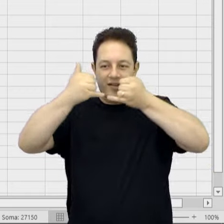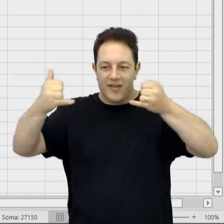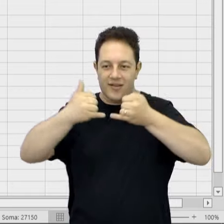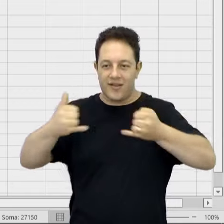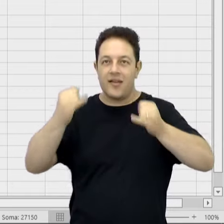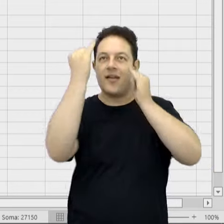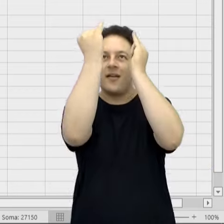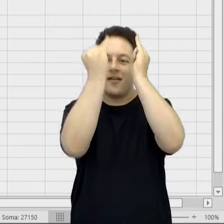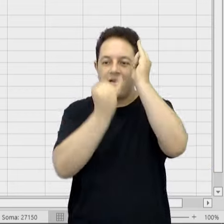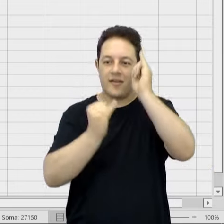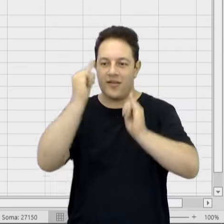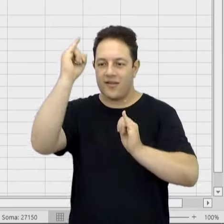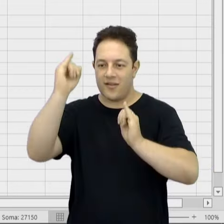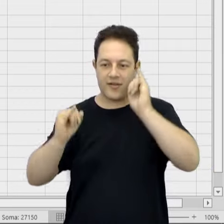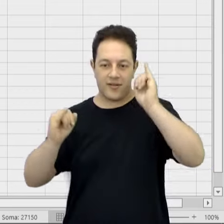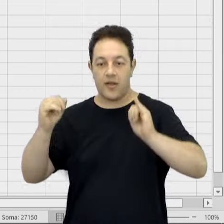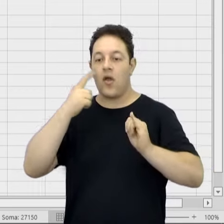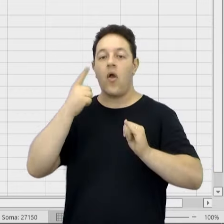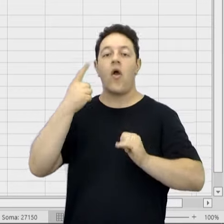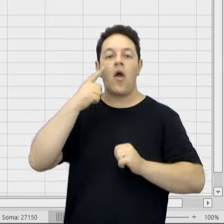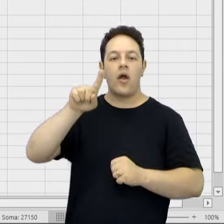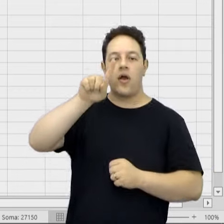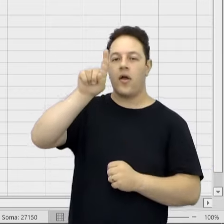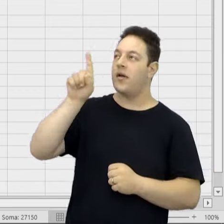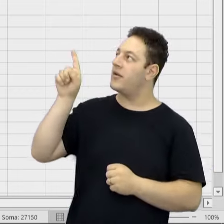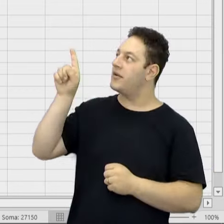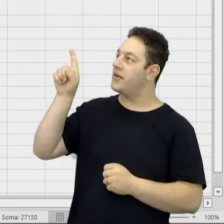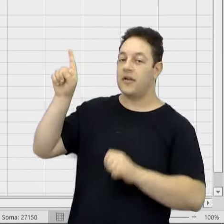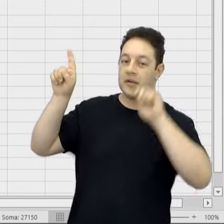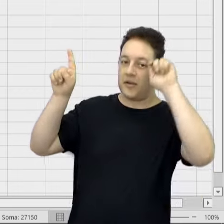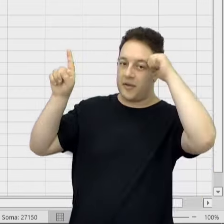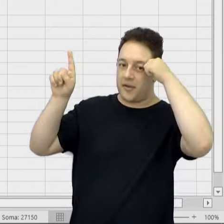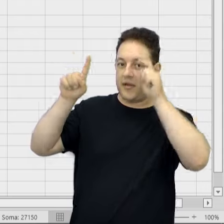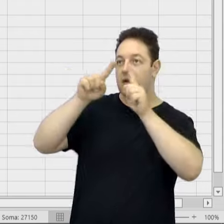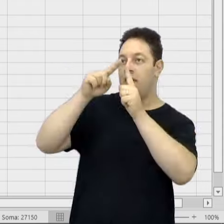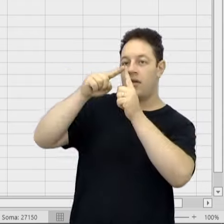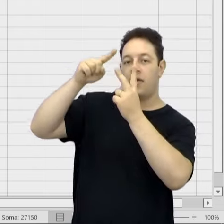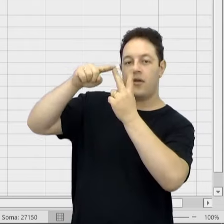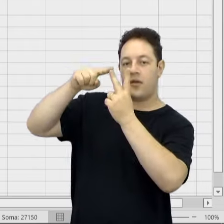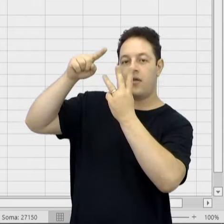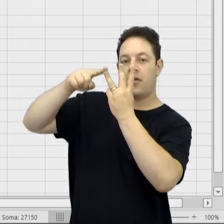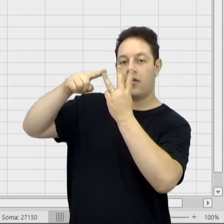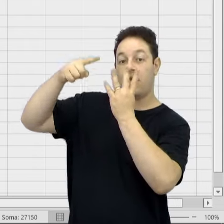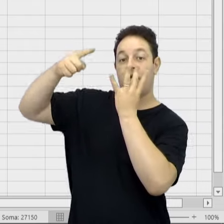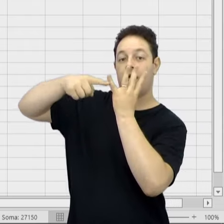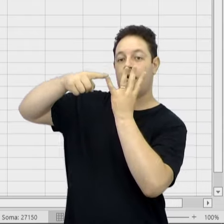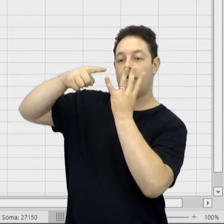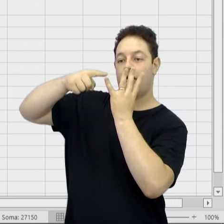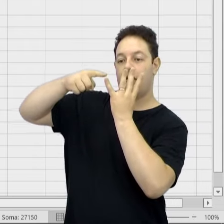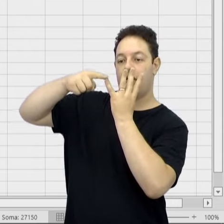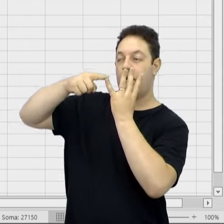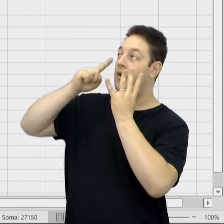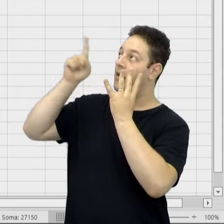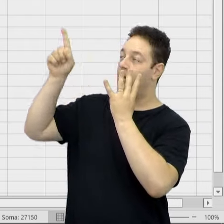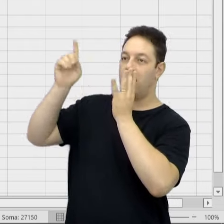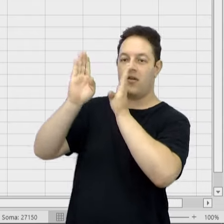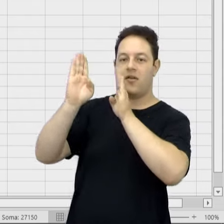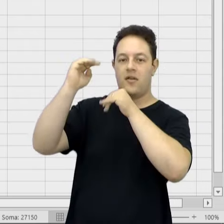ensinei vocês a colocar ontem. Então eu venho aqui, ó, depois do negrito, itálico e sublinhado, eu venho aqui nessa caixinha,